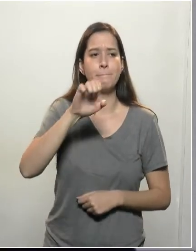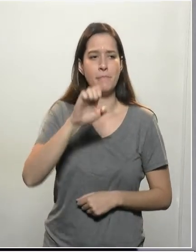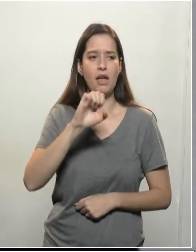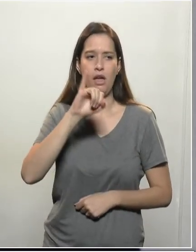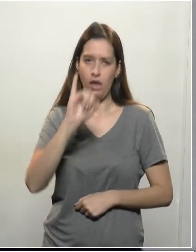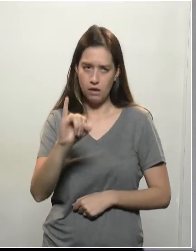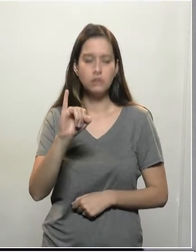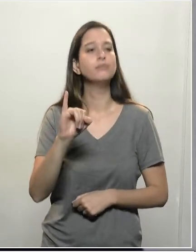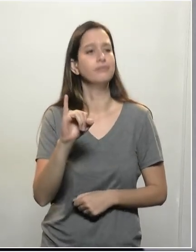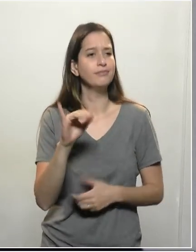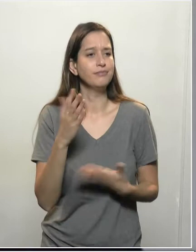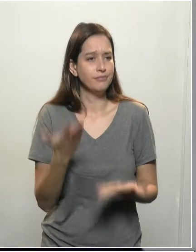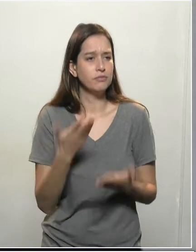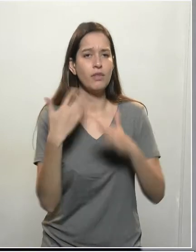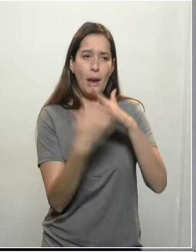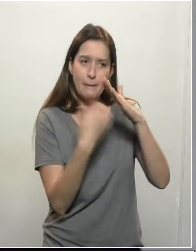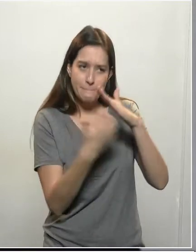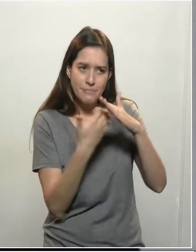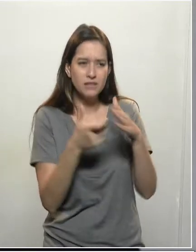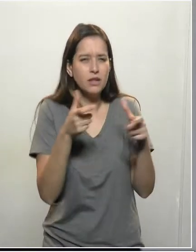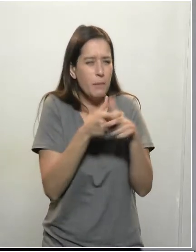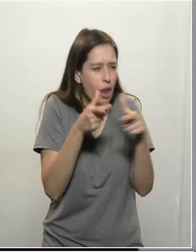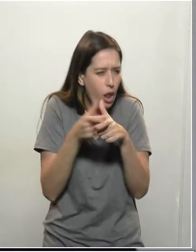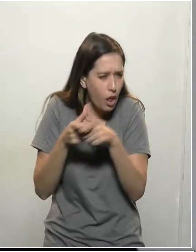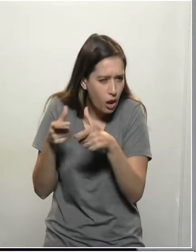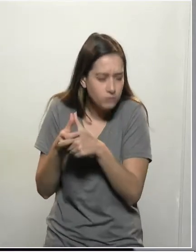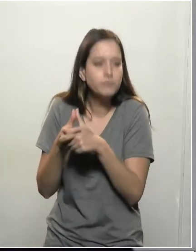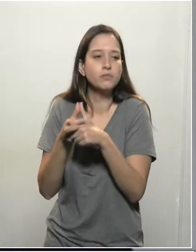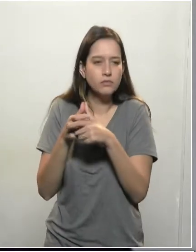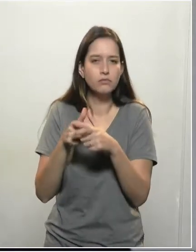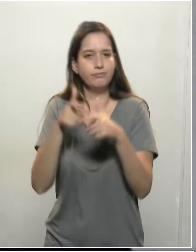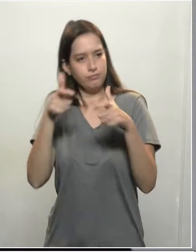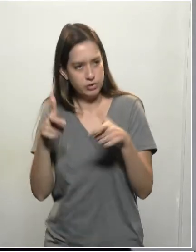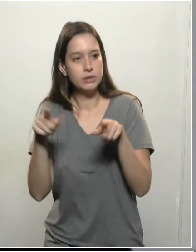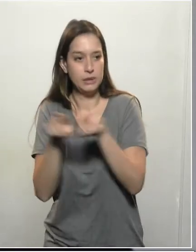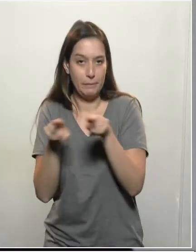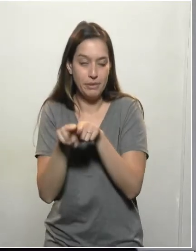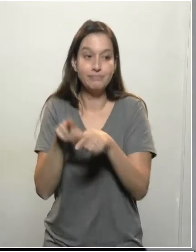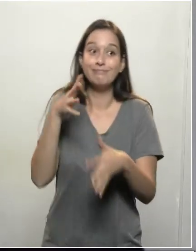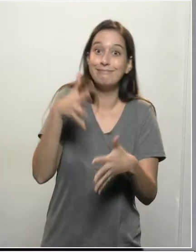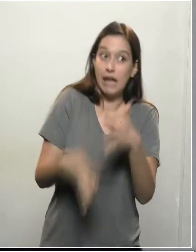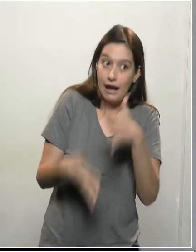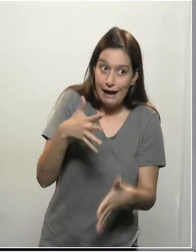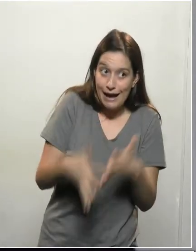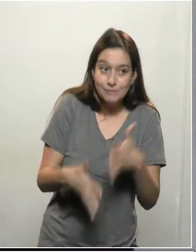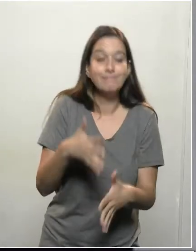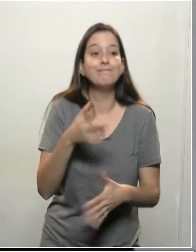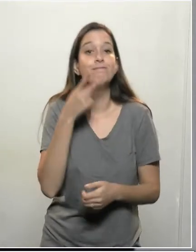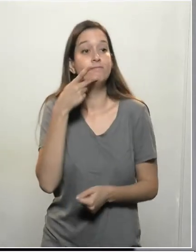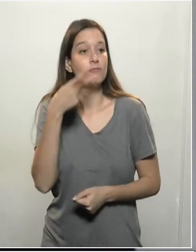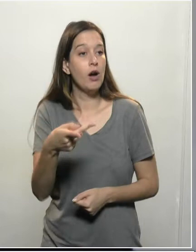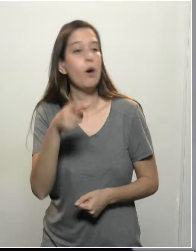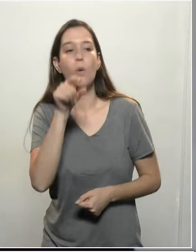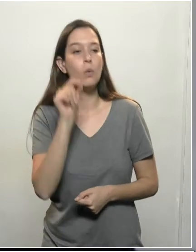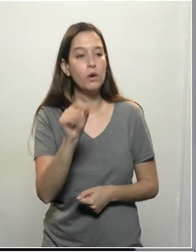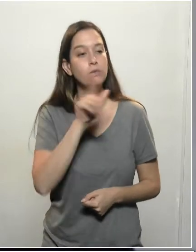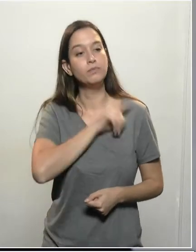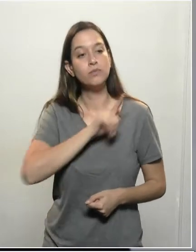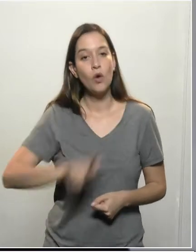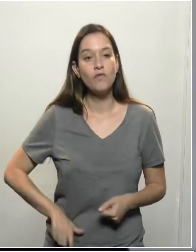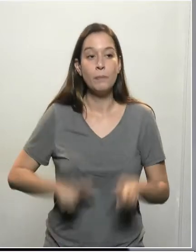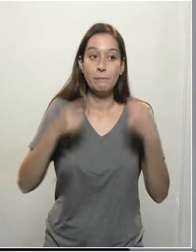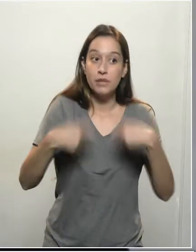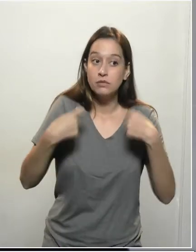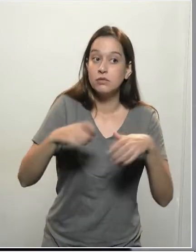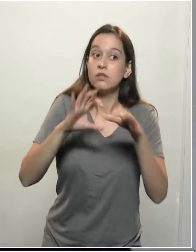essencial. E na minha avaliação, o governo deveria rever o orçamento do Estado e disponibilizar mais dinheiro. E, claro, melhorar o atendimento da